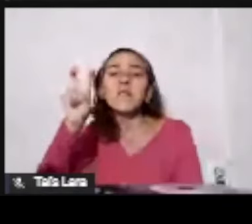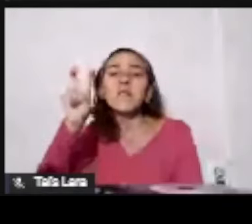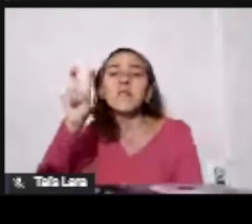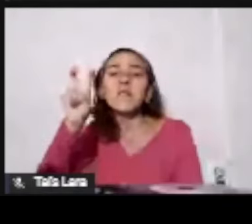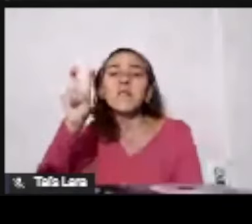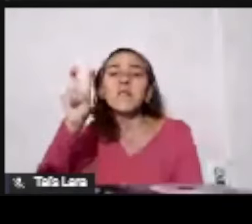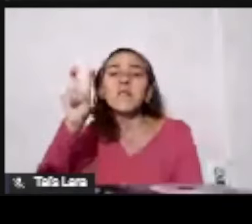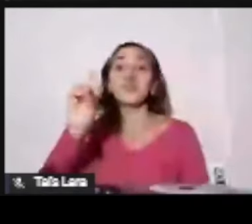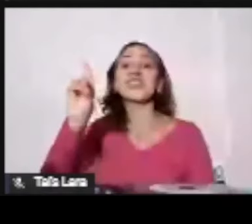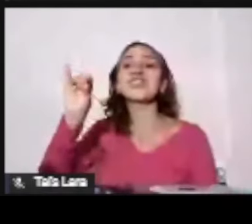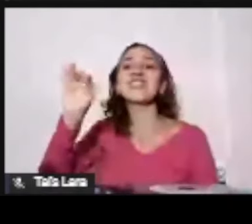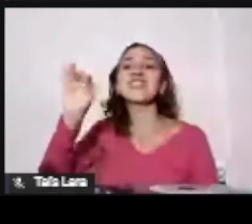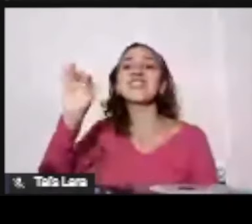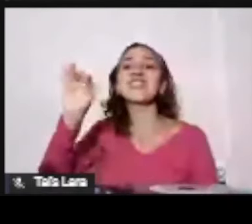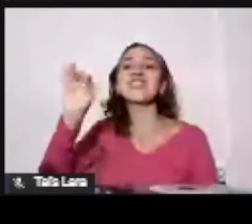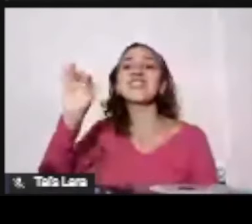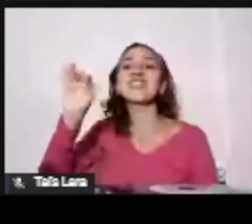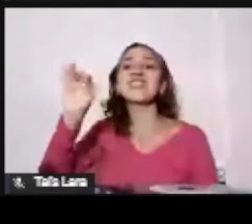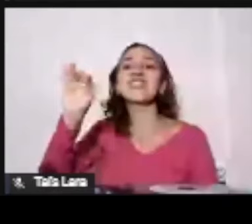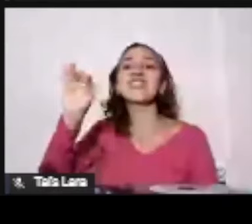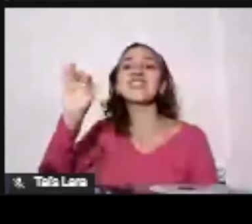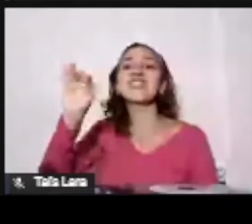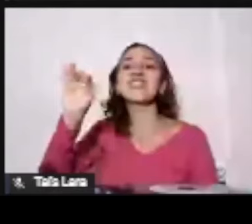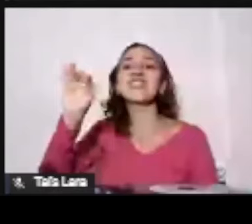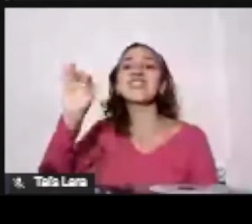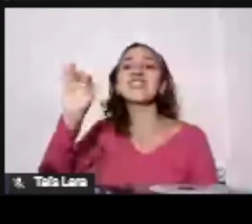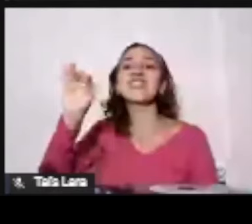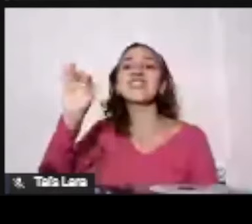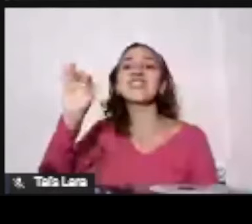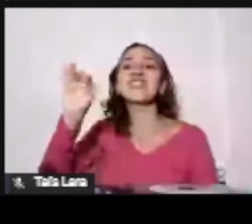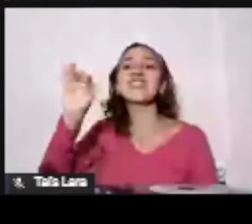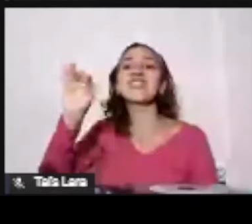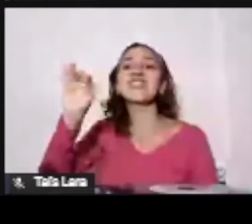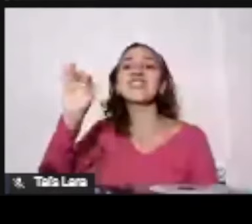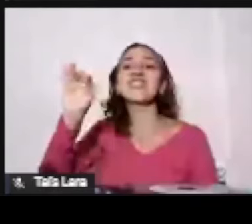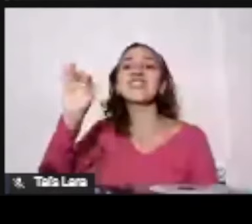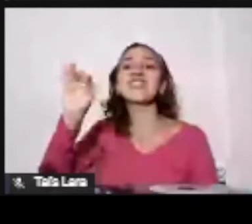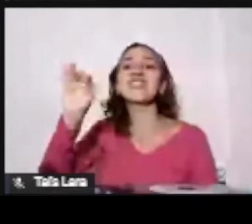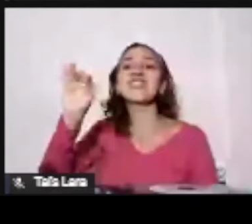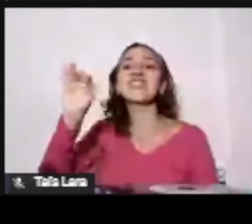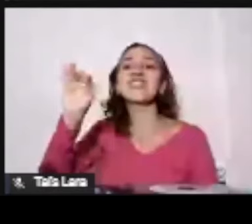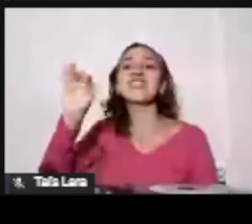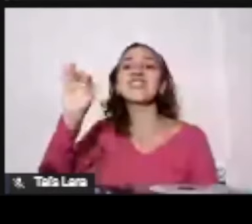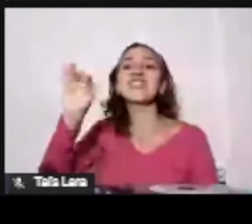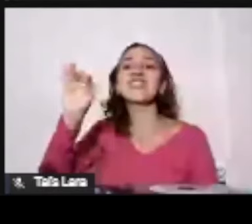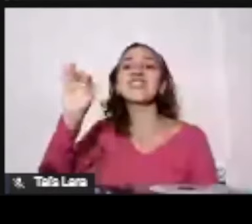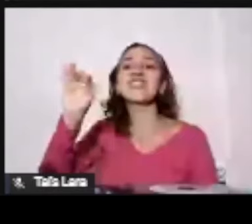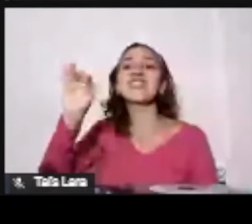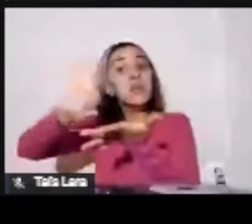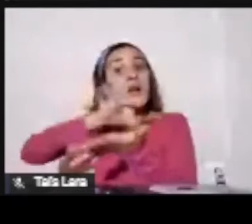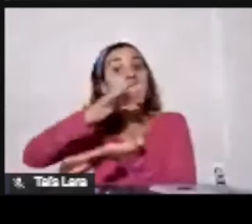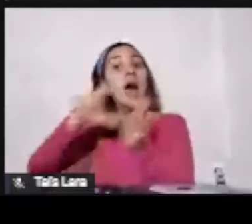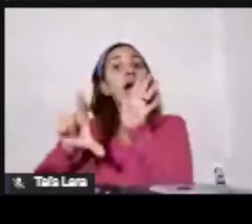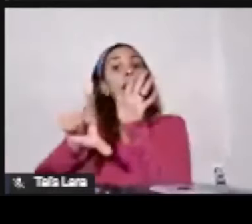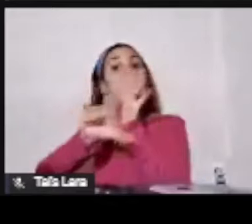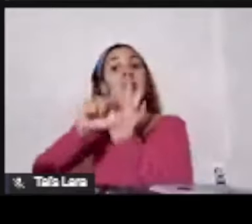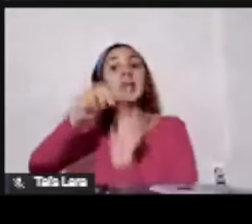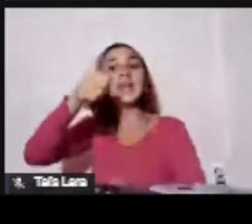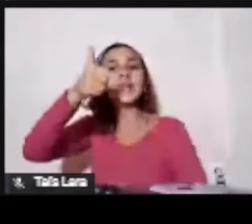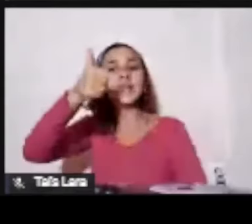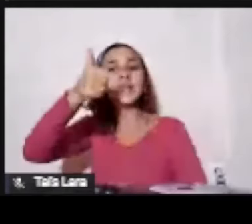26 de junho de 2014, foi sancionada a Lei número 13.010, que também é chamada de Lei Menino